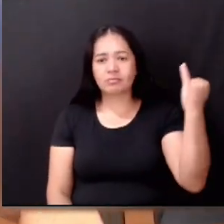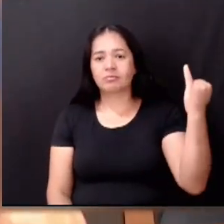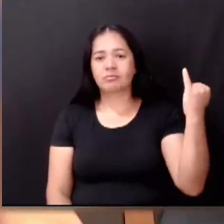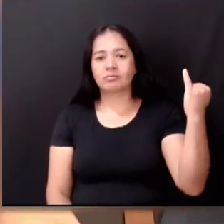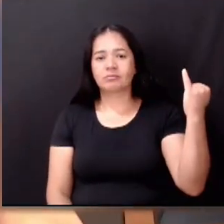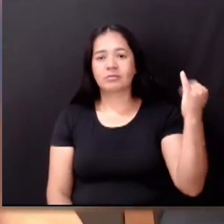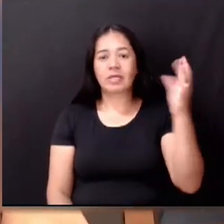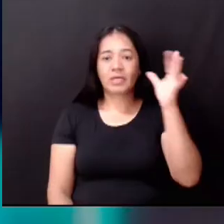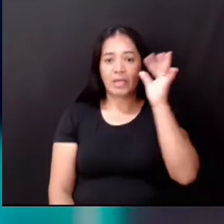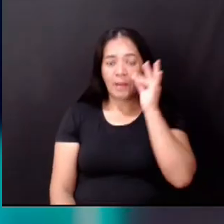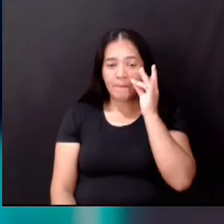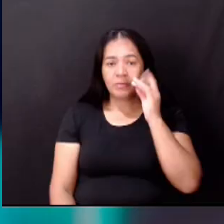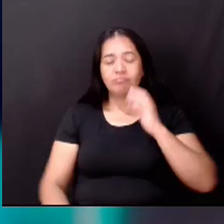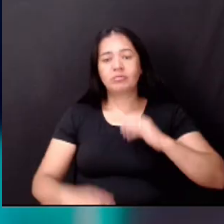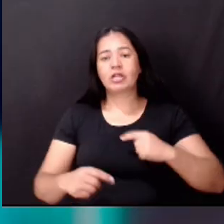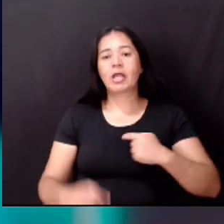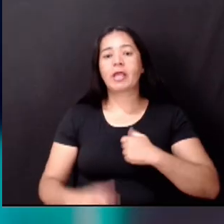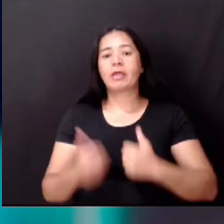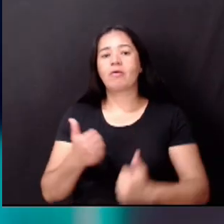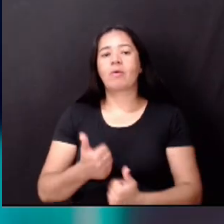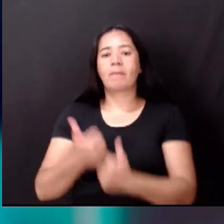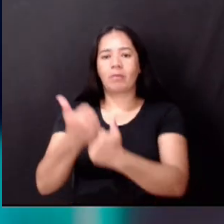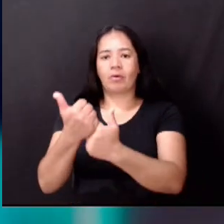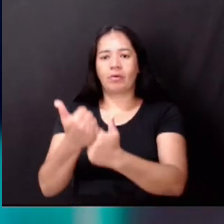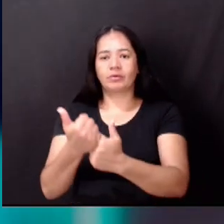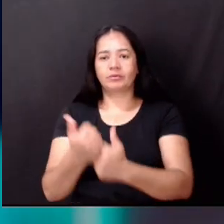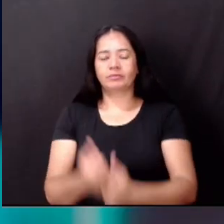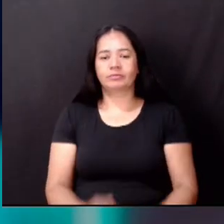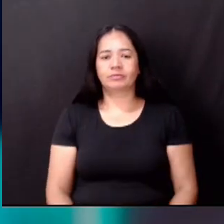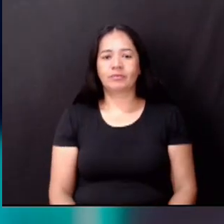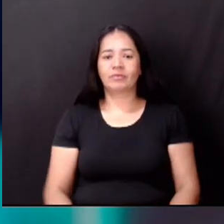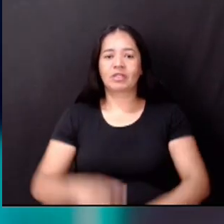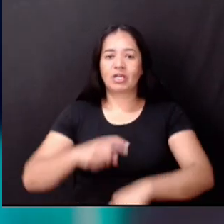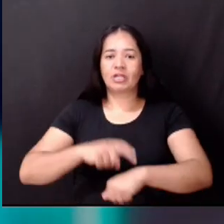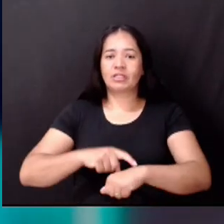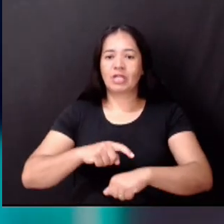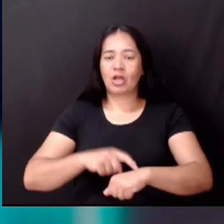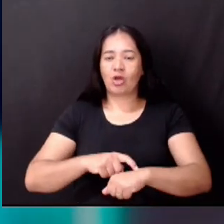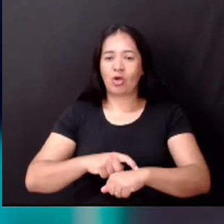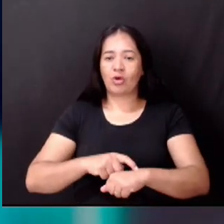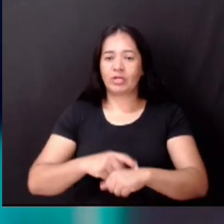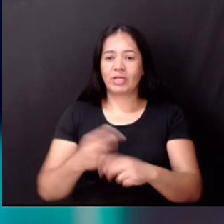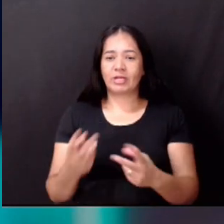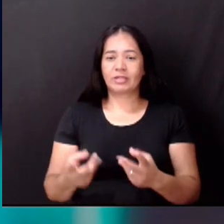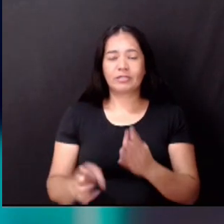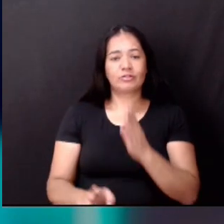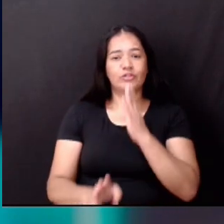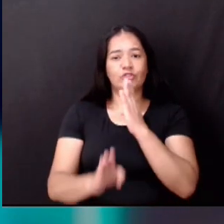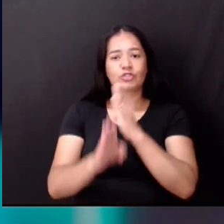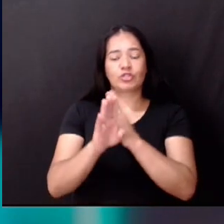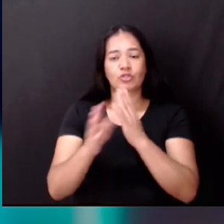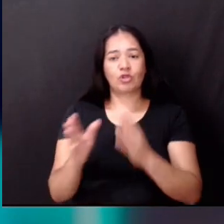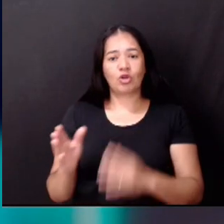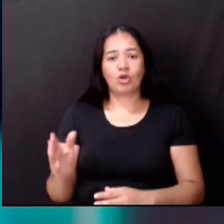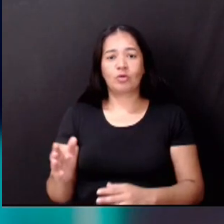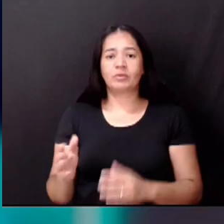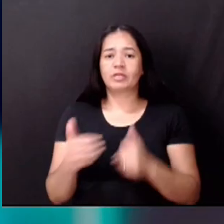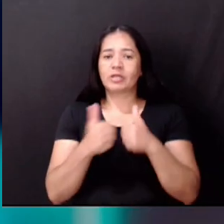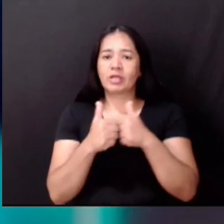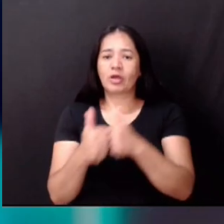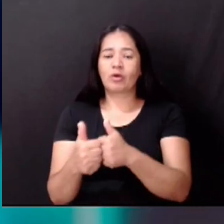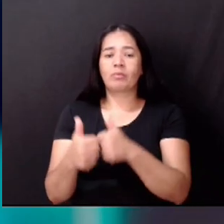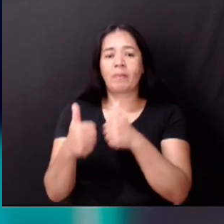falam, eu apoio essa causa. Quando diagnosticado precocemente e acompanhado de perto por